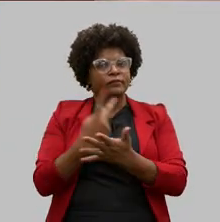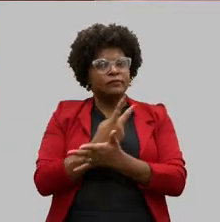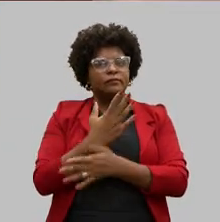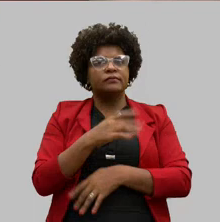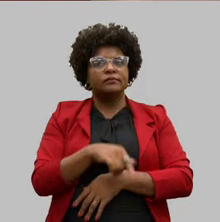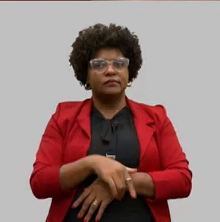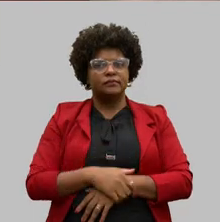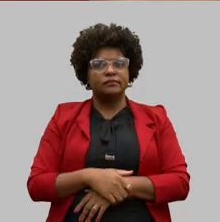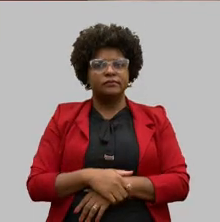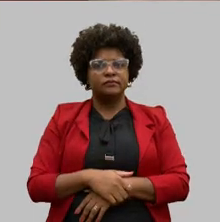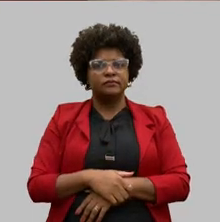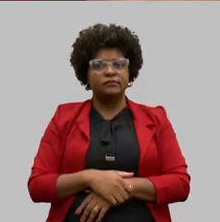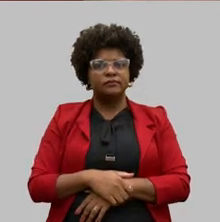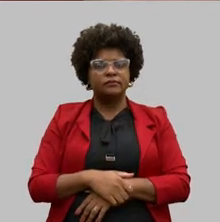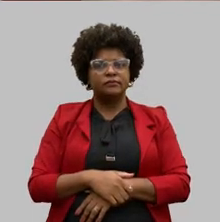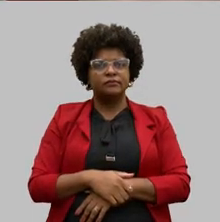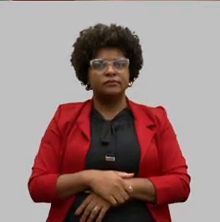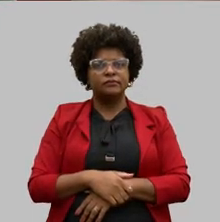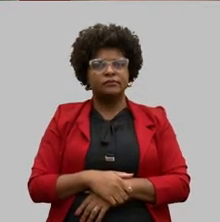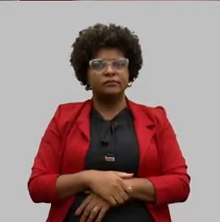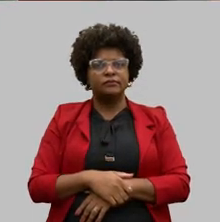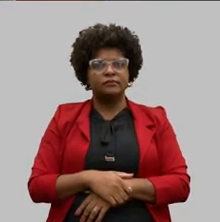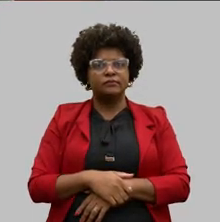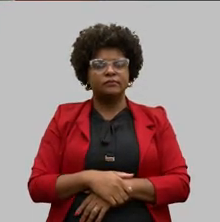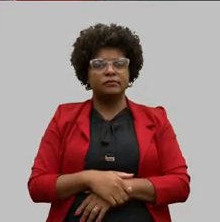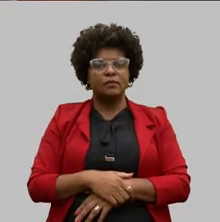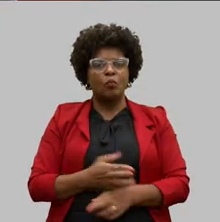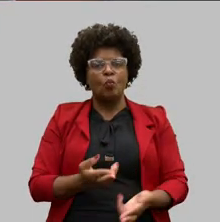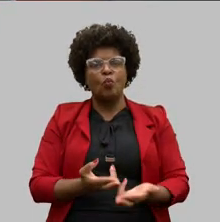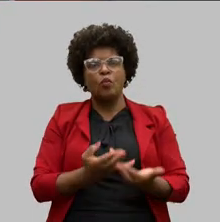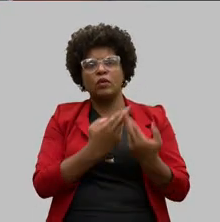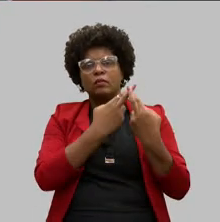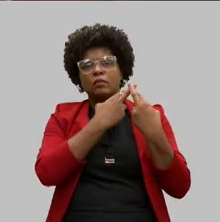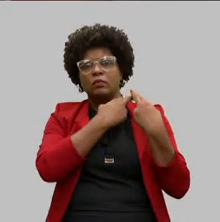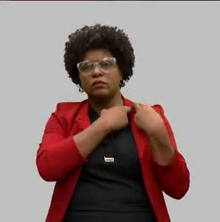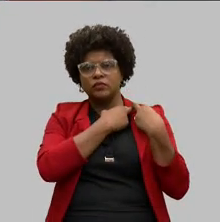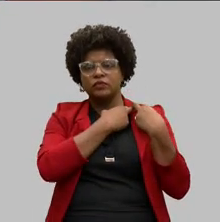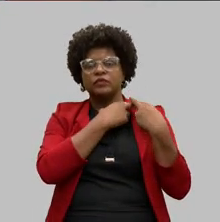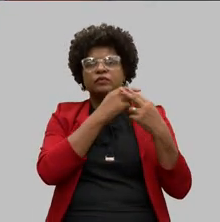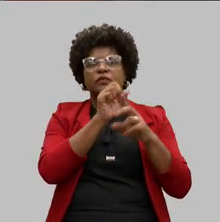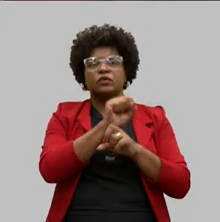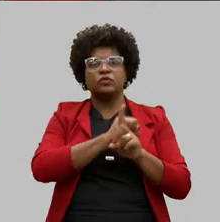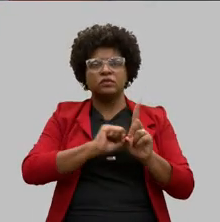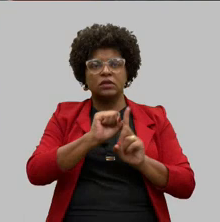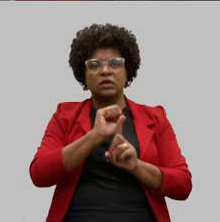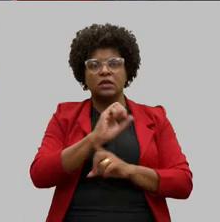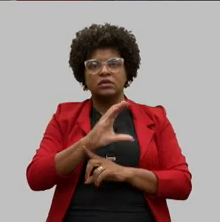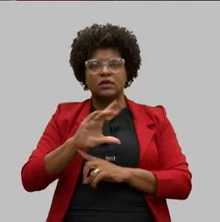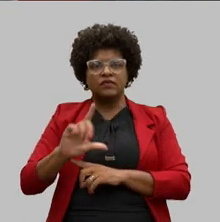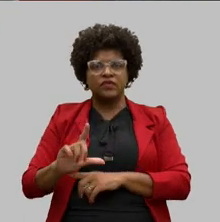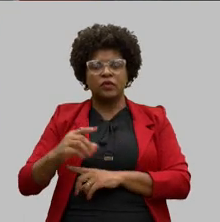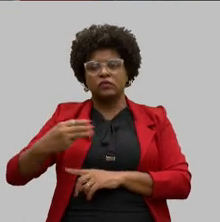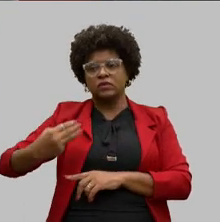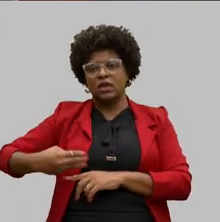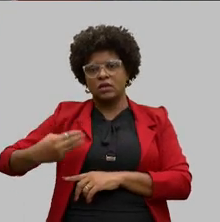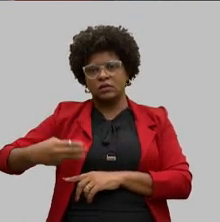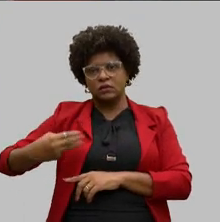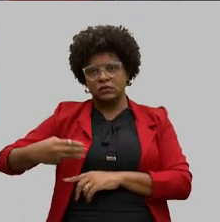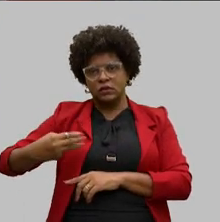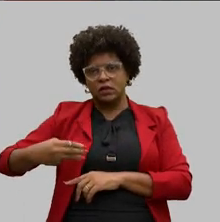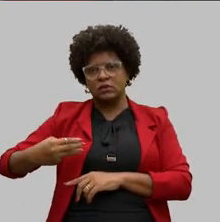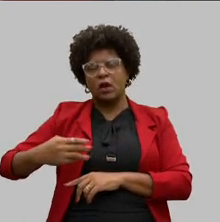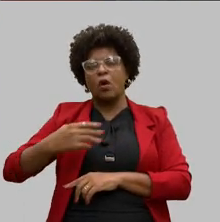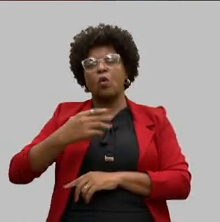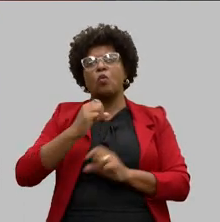estarrecedor sentido que a nossa responsabilidade sociedade civil terceiro setor poder público e